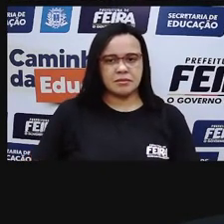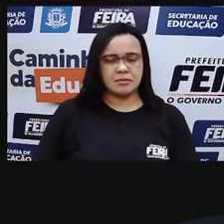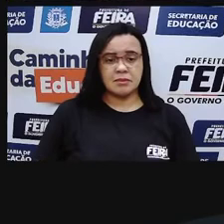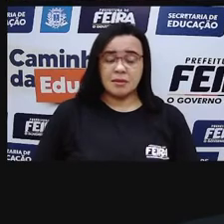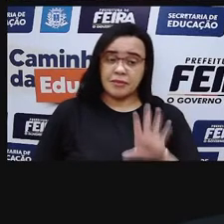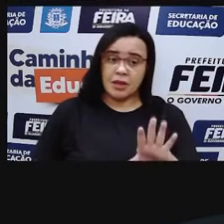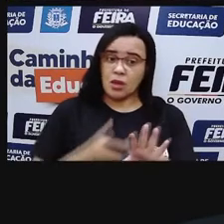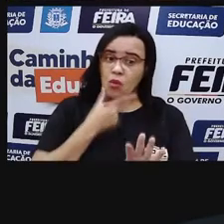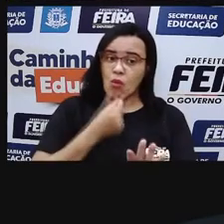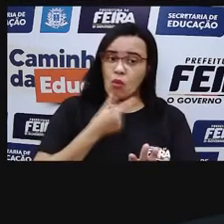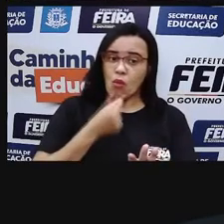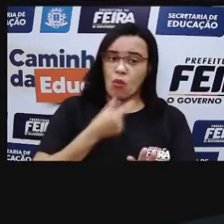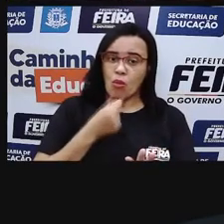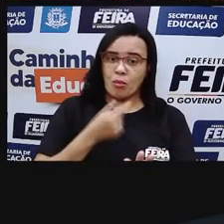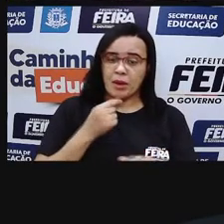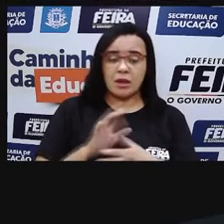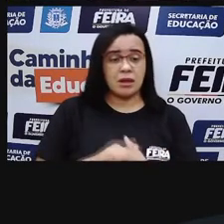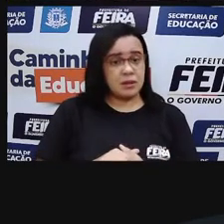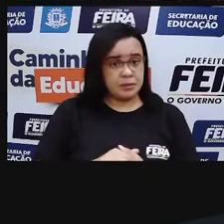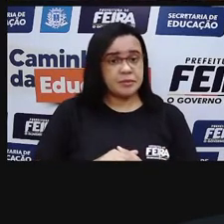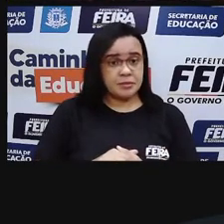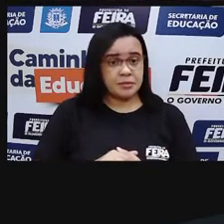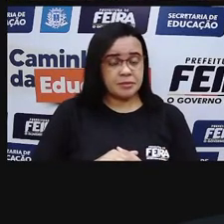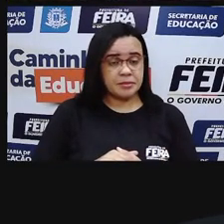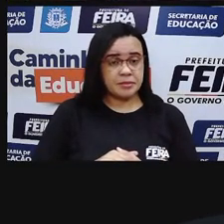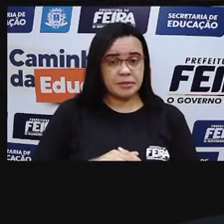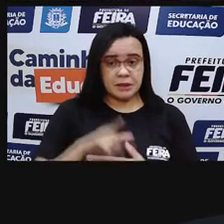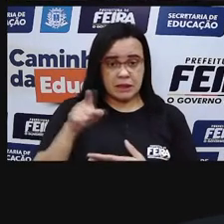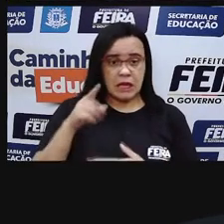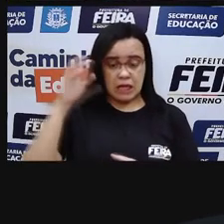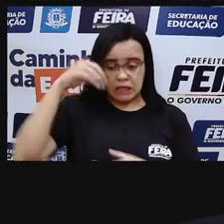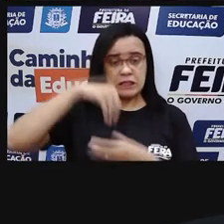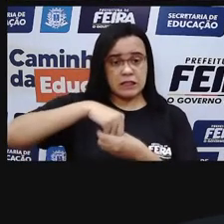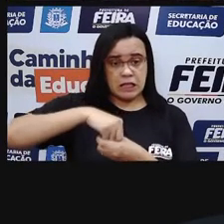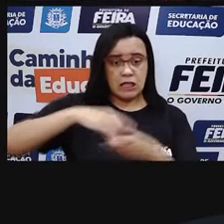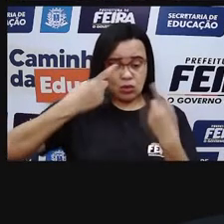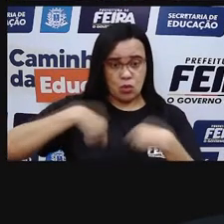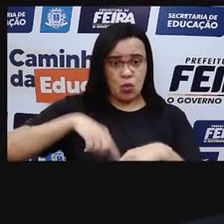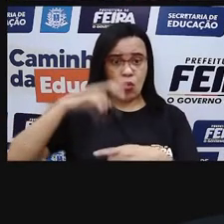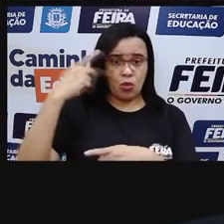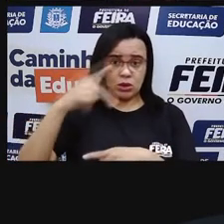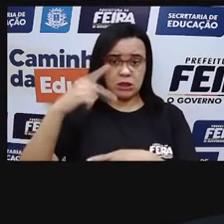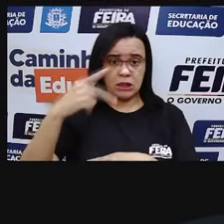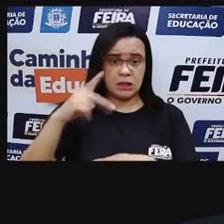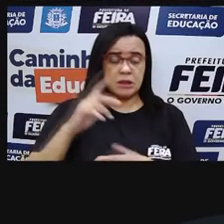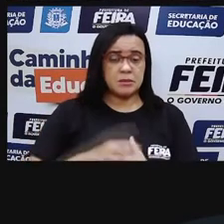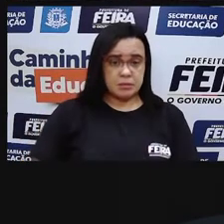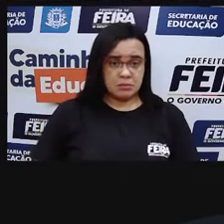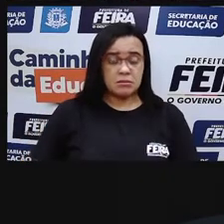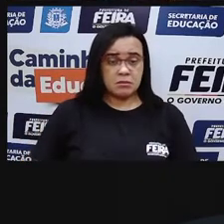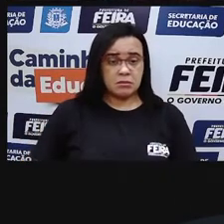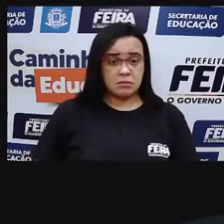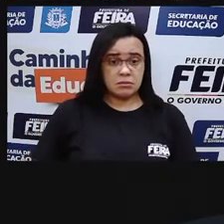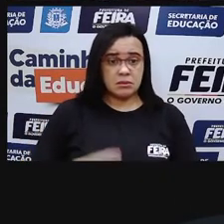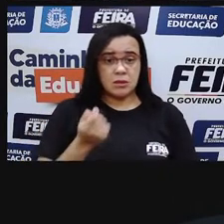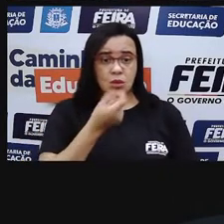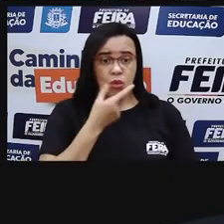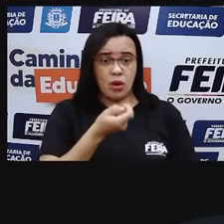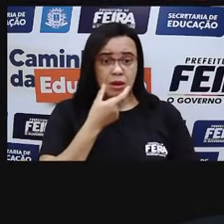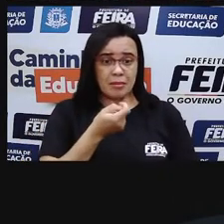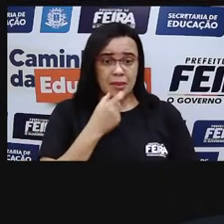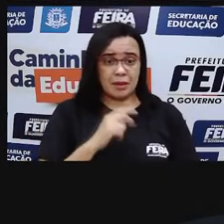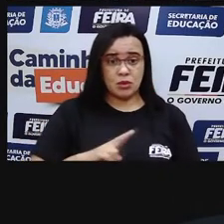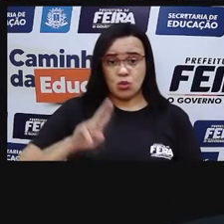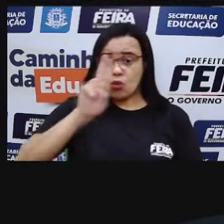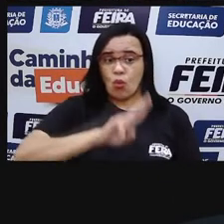Furostreco, ele gerou uma seleção, inconscientemente ele fez isso. Com o antibiótico usado de uma maneira equivocada,